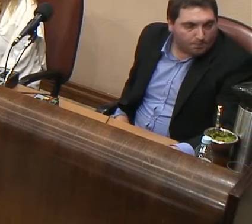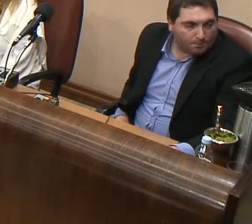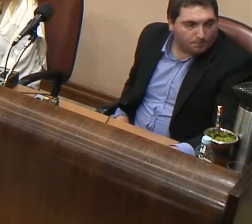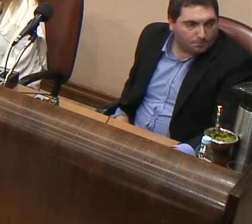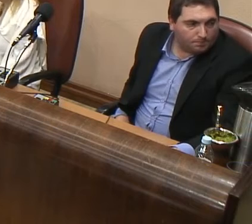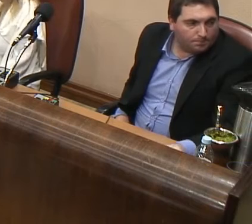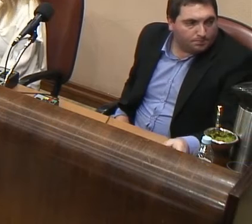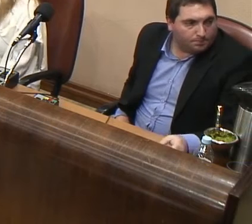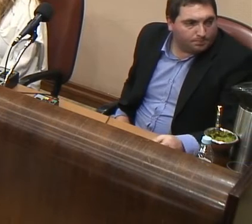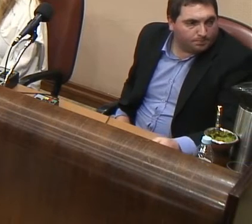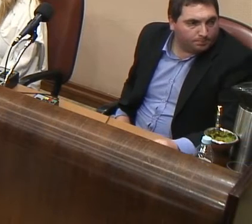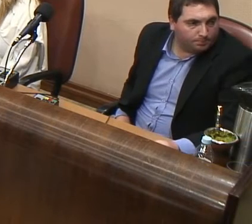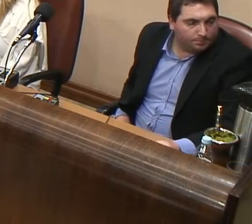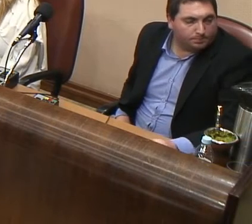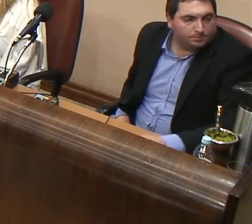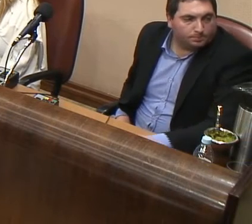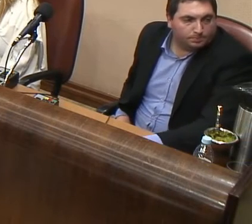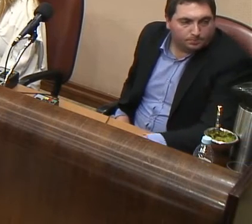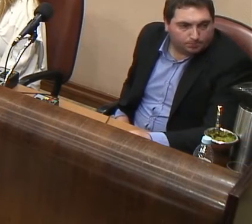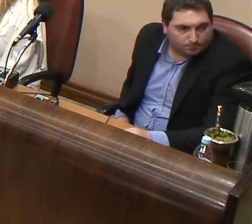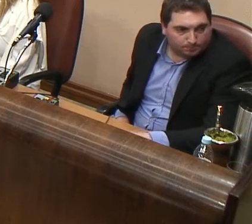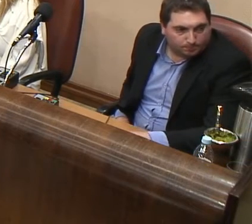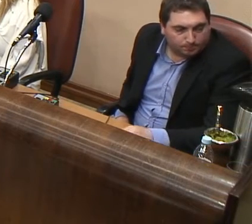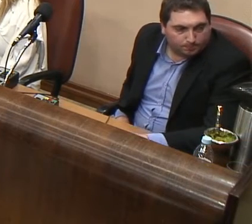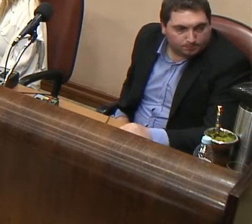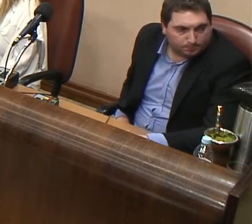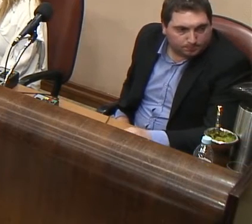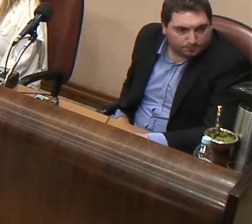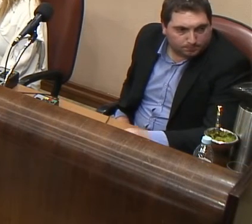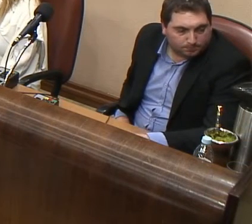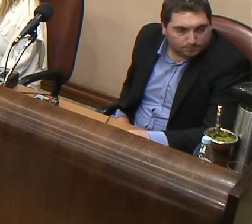Ocorreu de forma unânime dos vereadores.